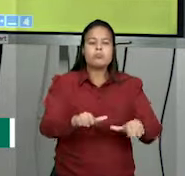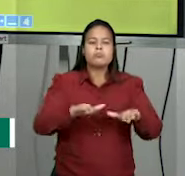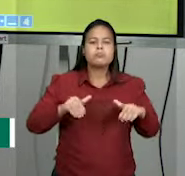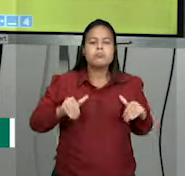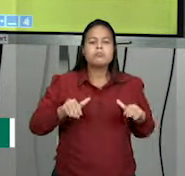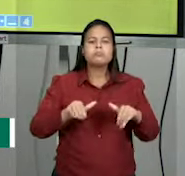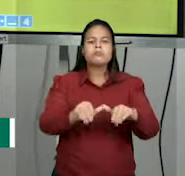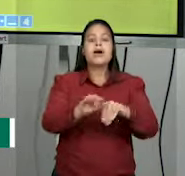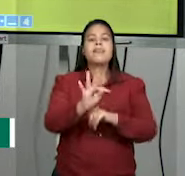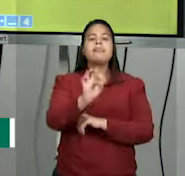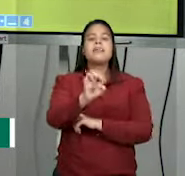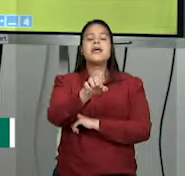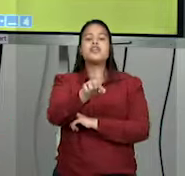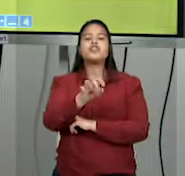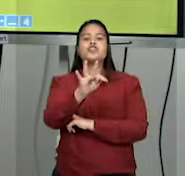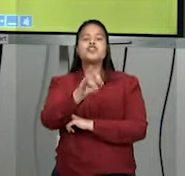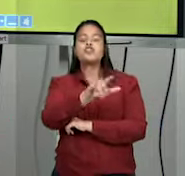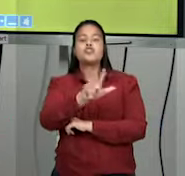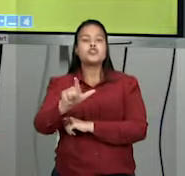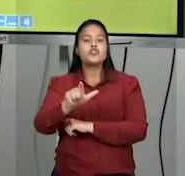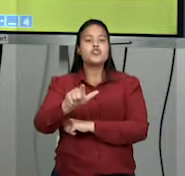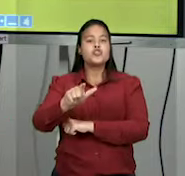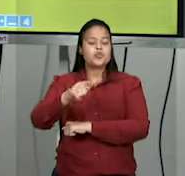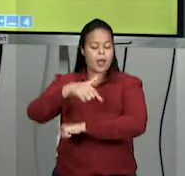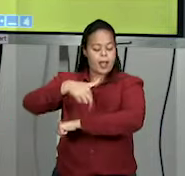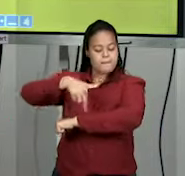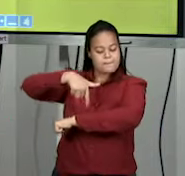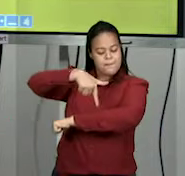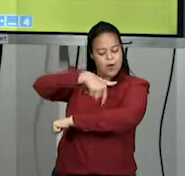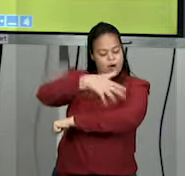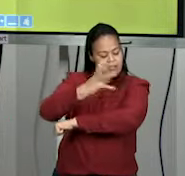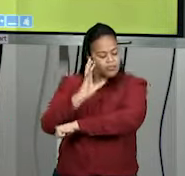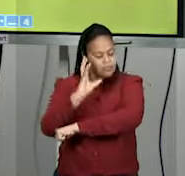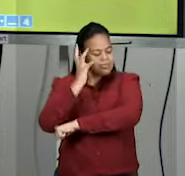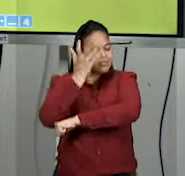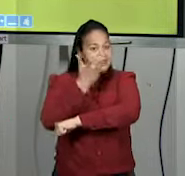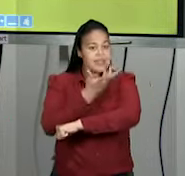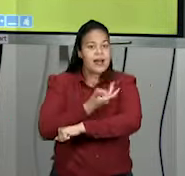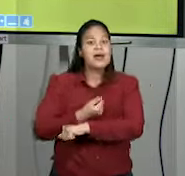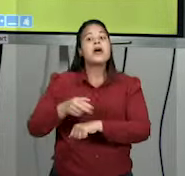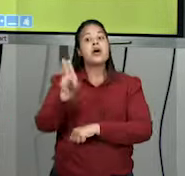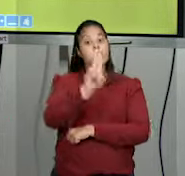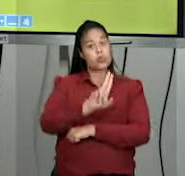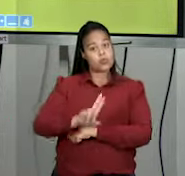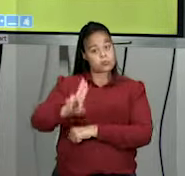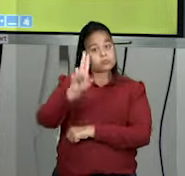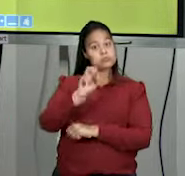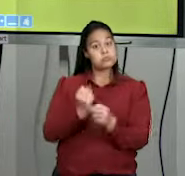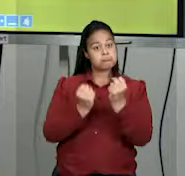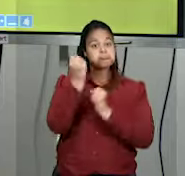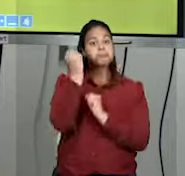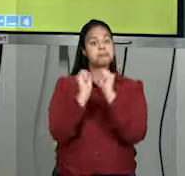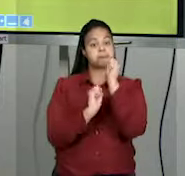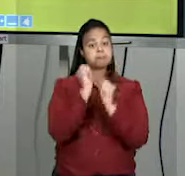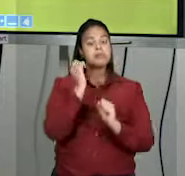dos tecidos. A moda é uma indústria que usa muita tecnologia.